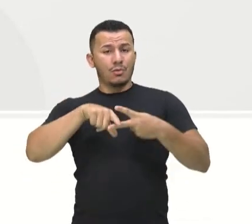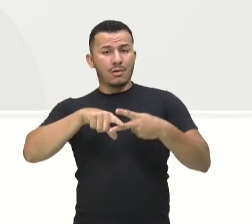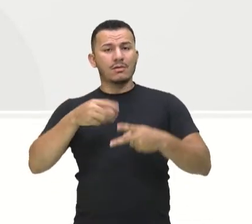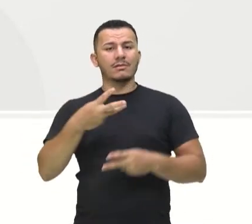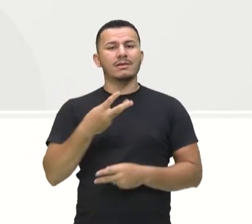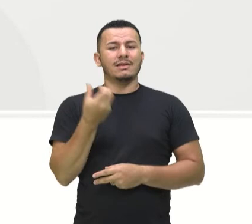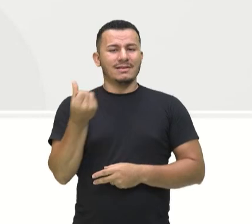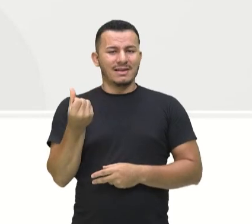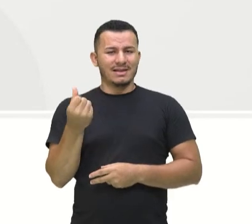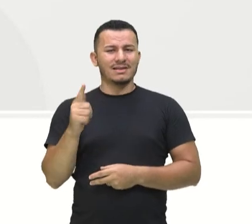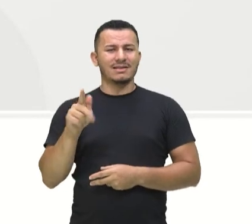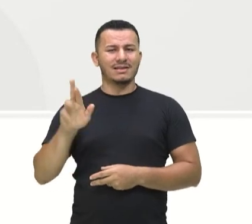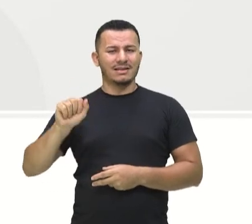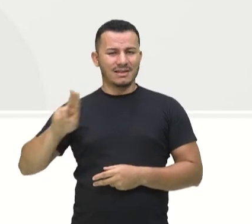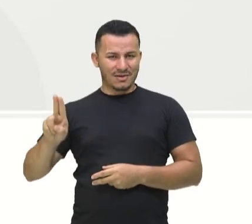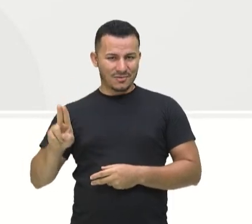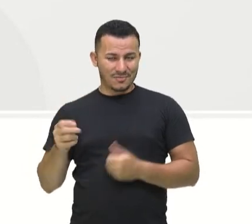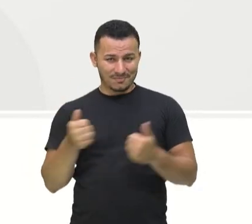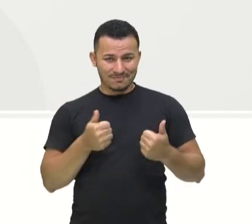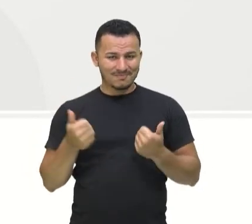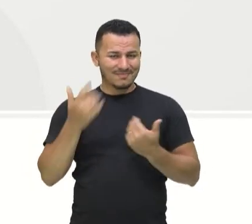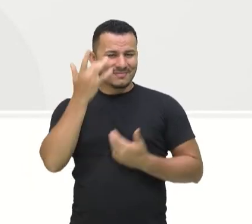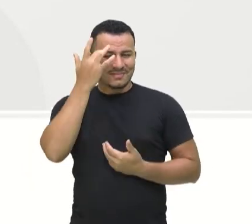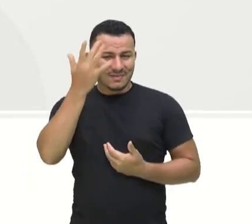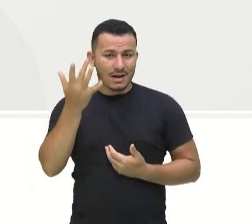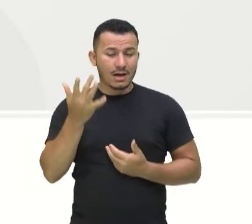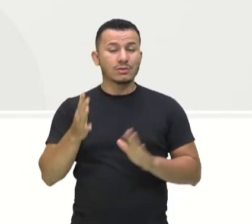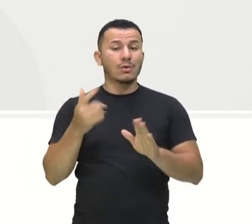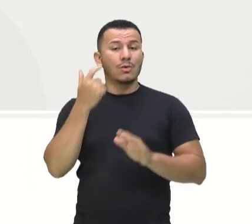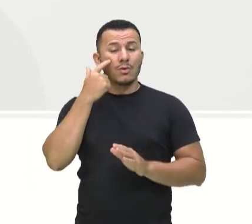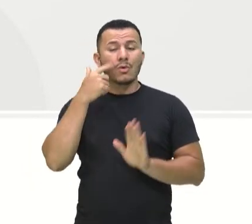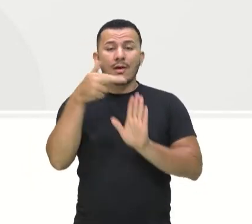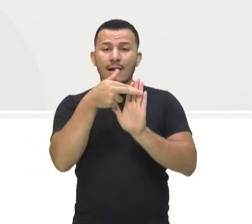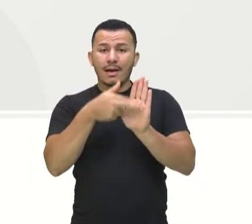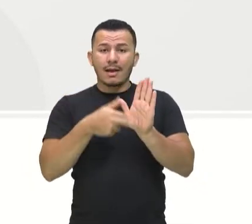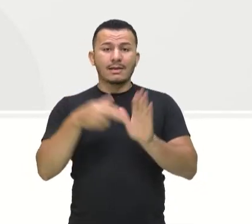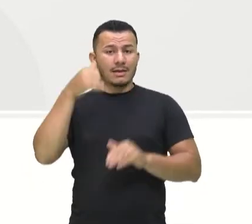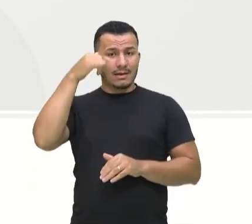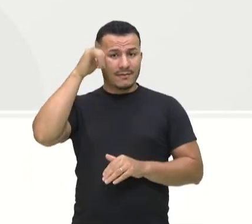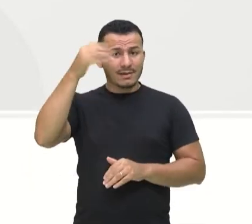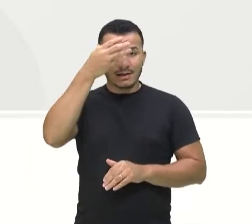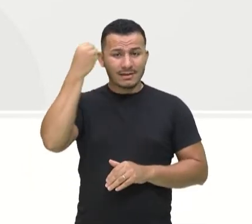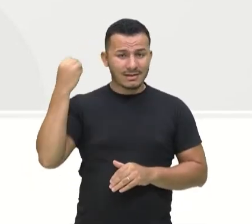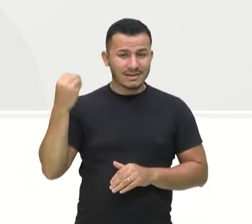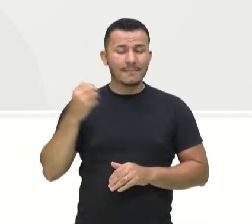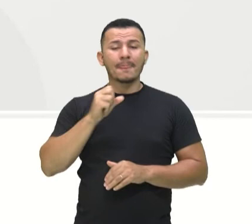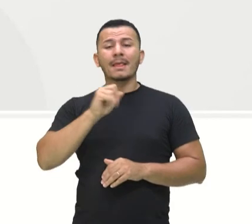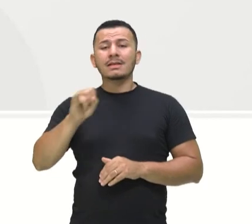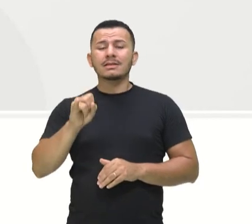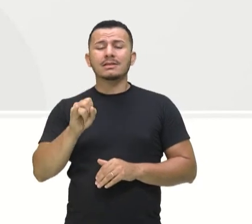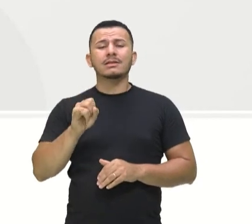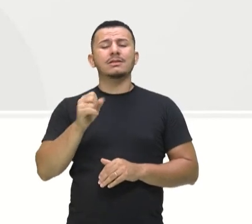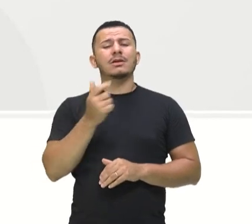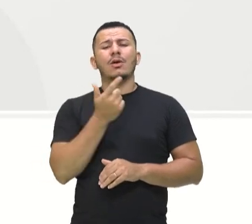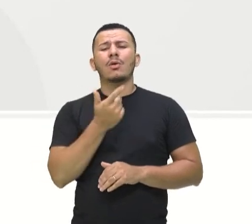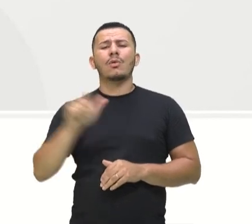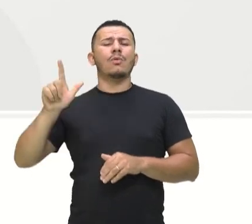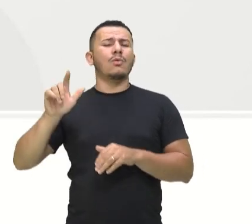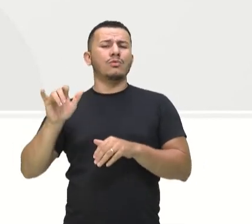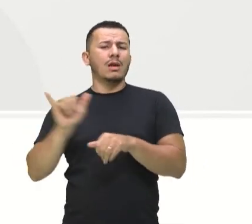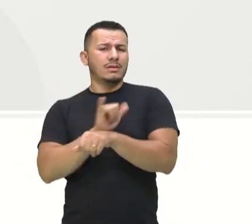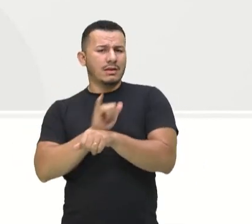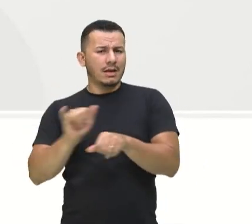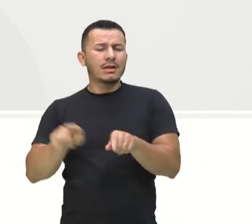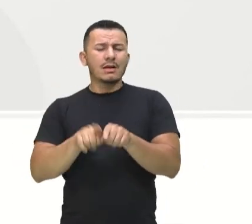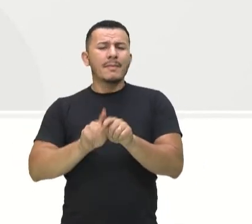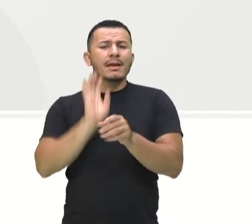graus. Beleza? Bem tranquilo. Não pode esquecer da relação, tá bom? E aí, pessoal, se a gente quisesse também determinar o ângulo interno, dava para